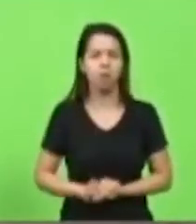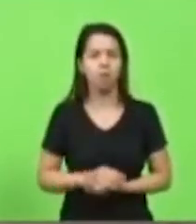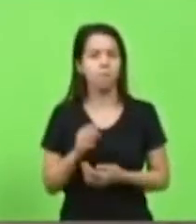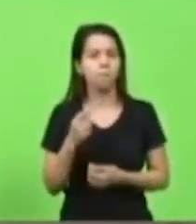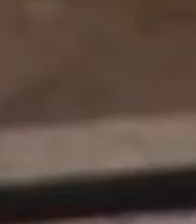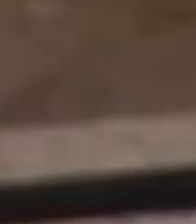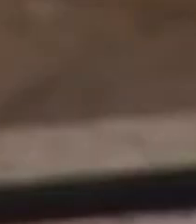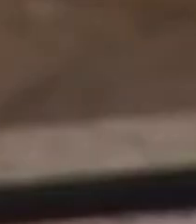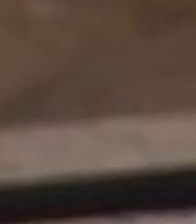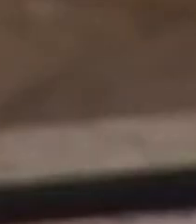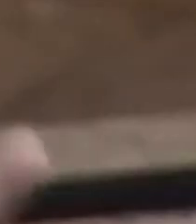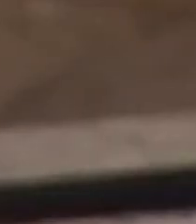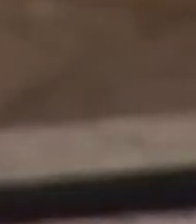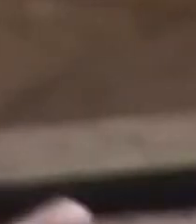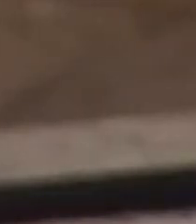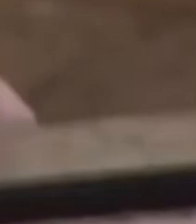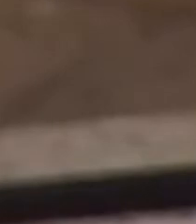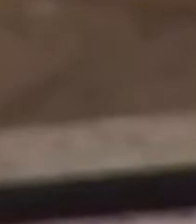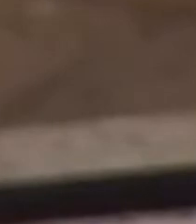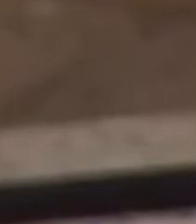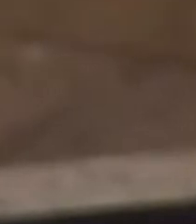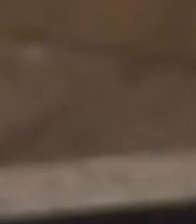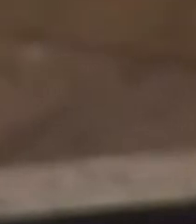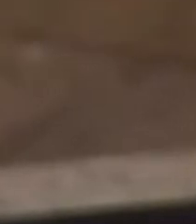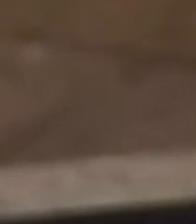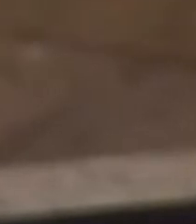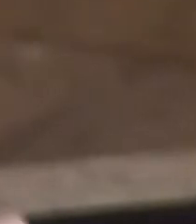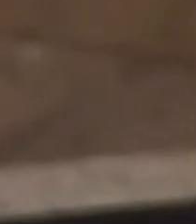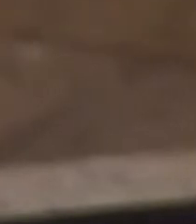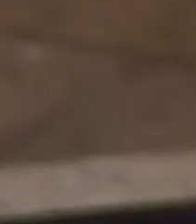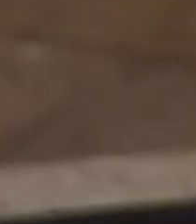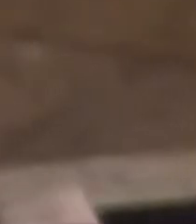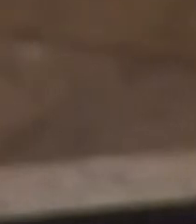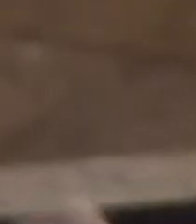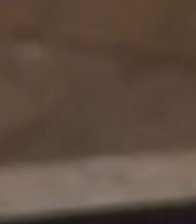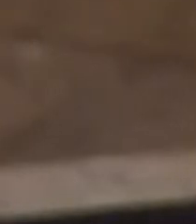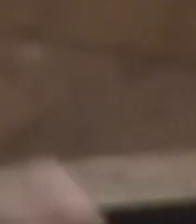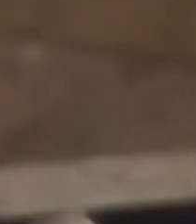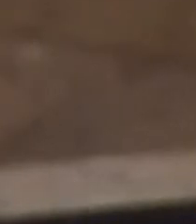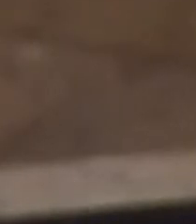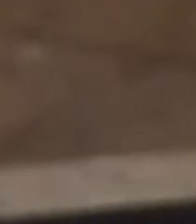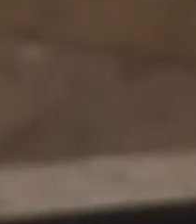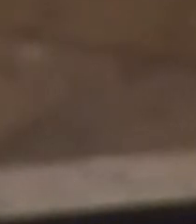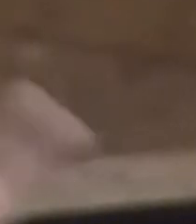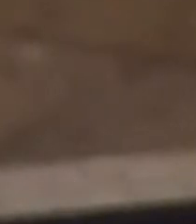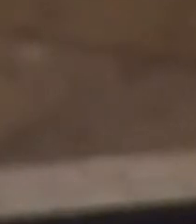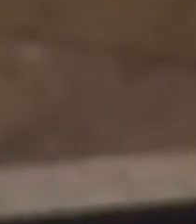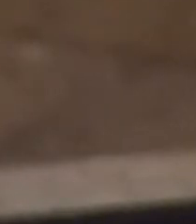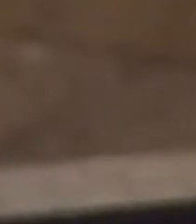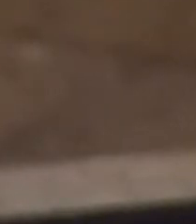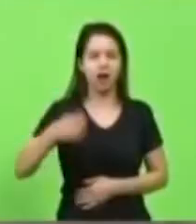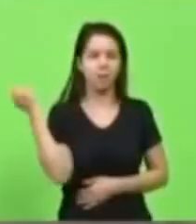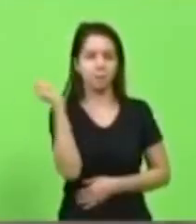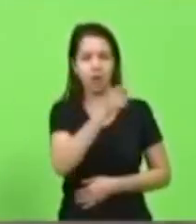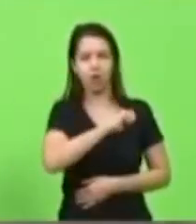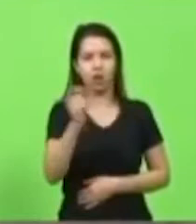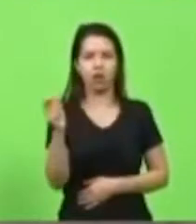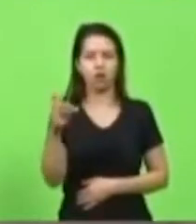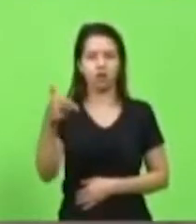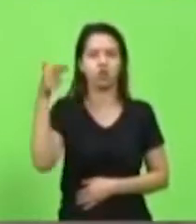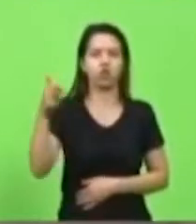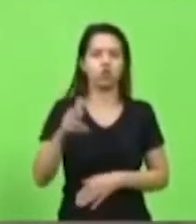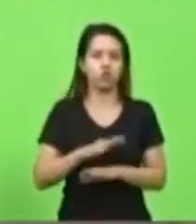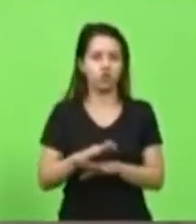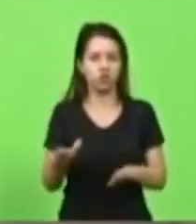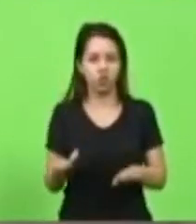só podem ter lá um colete à prova de balas para trabalhar. Eles só podem levar facada e levar paulada e levar tiro. Eles não têm nada